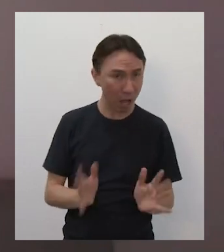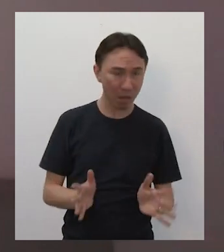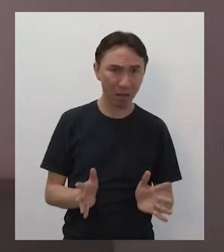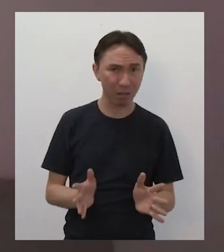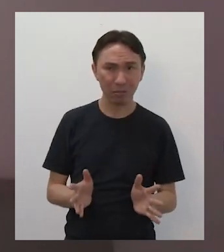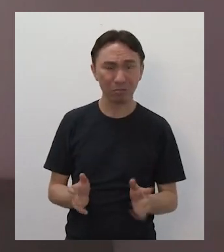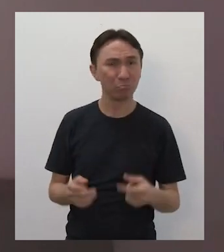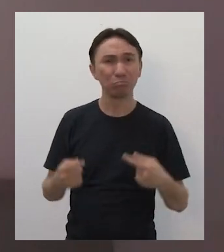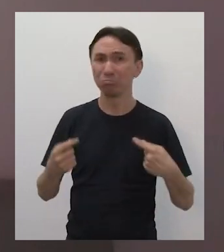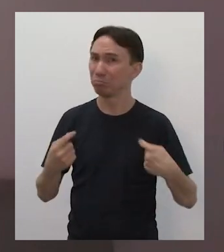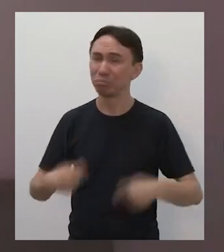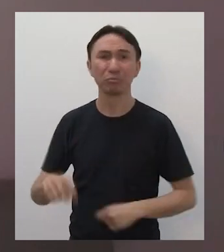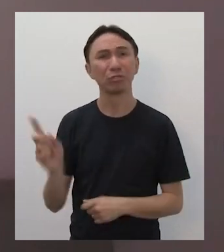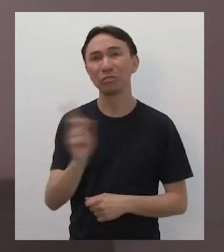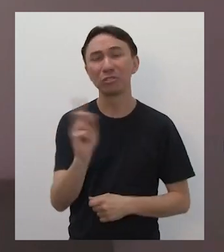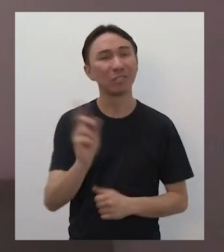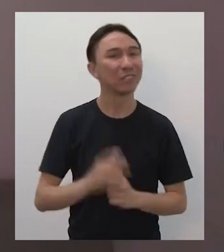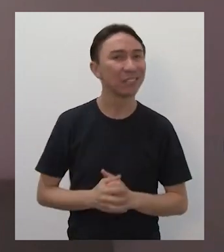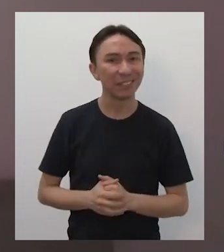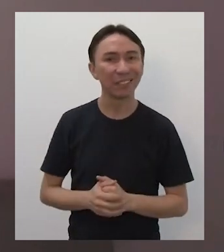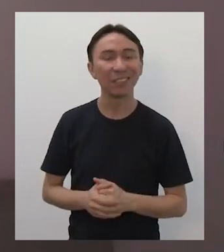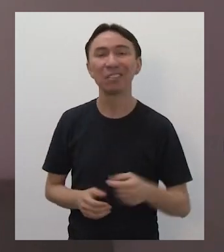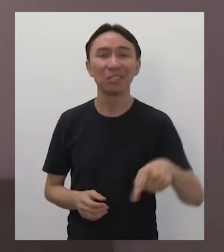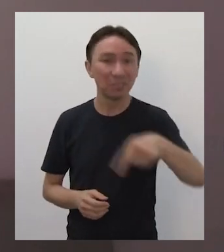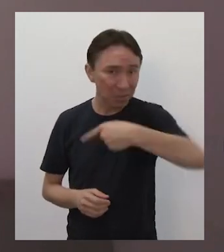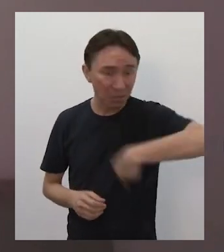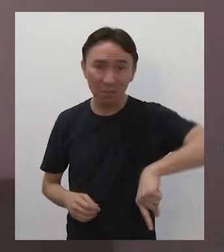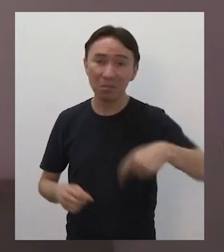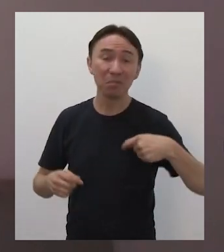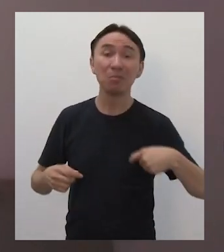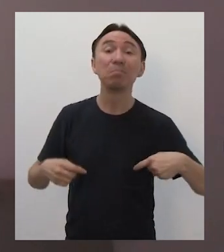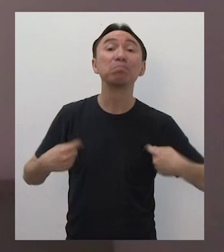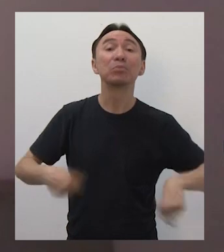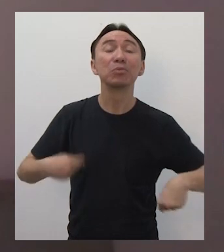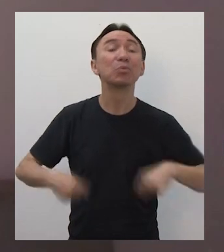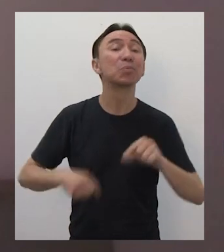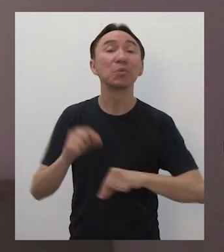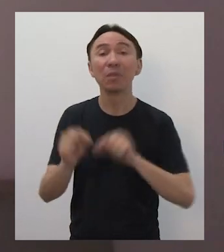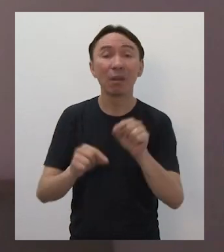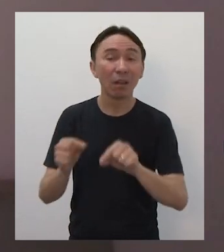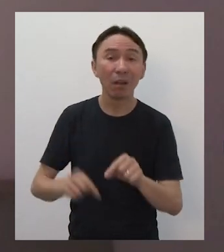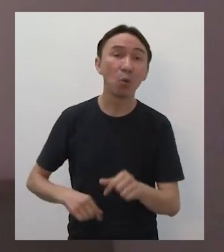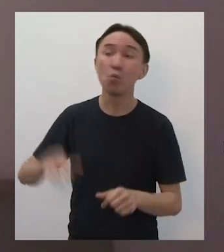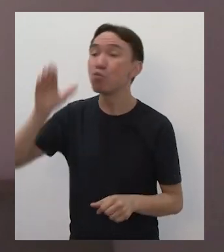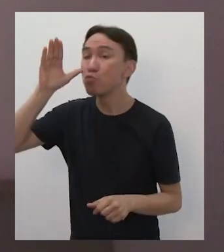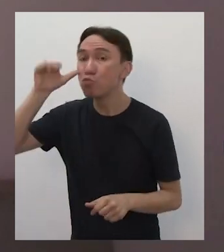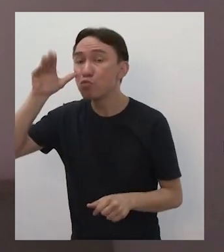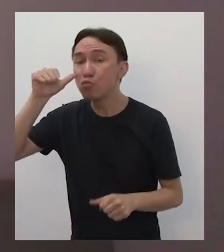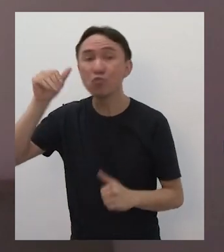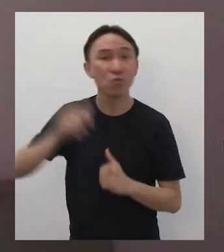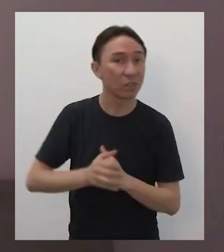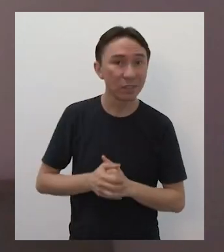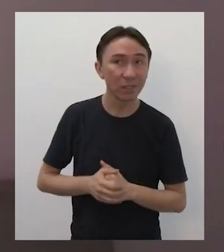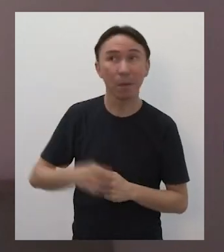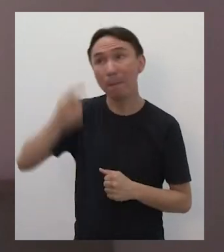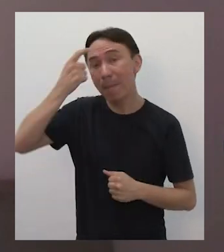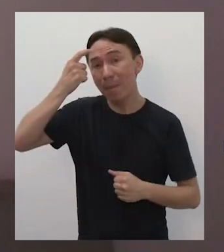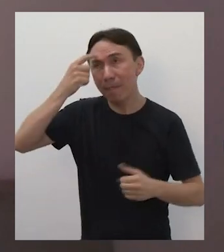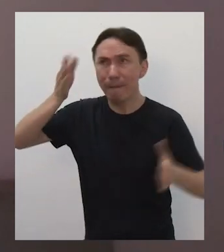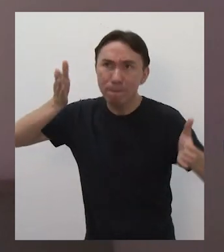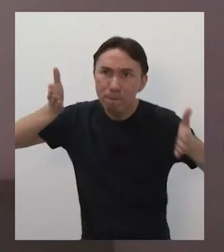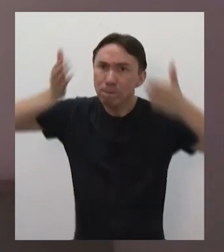pode desenvolver, basta a gente ter curiosidade, basta a gente estar aberto a olhar